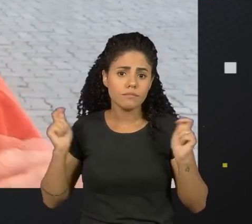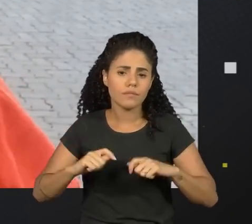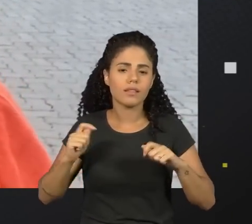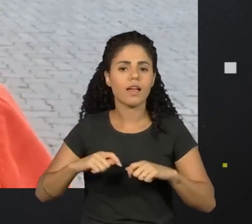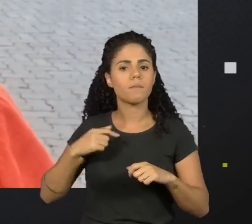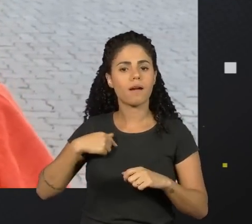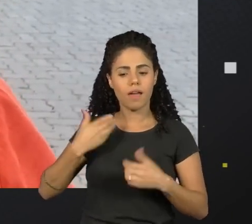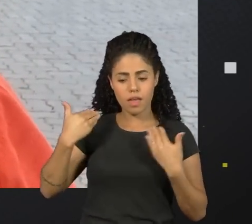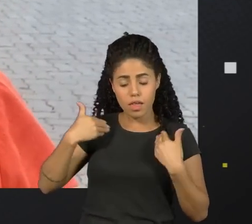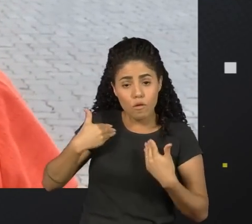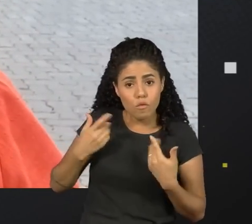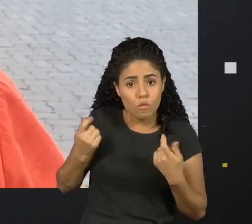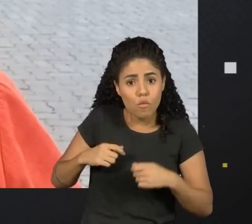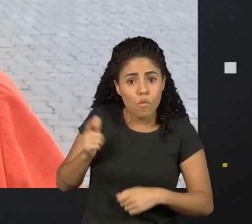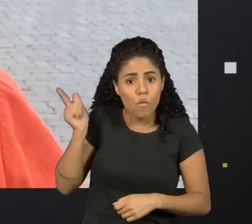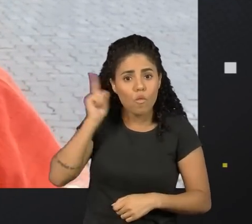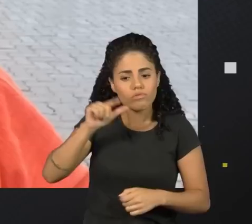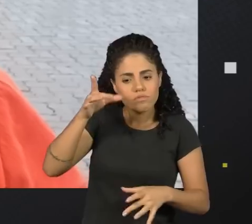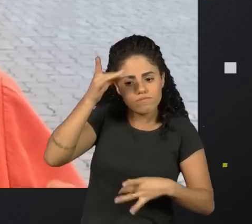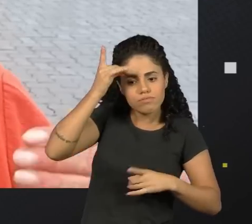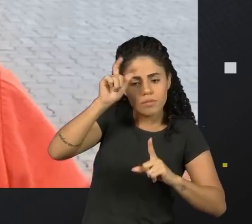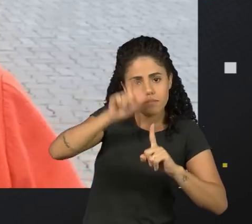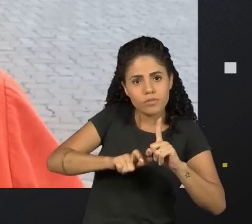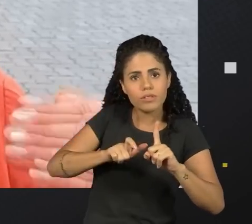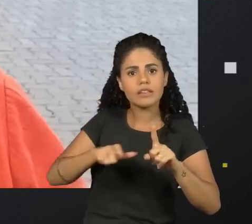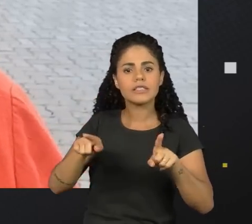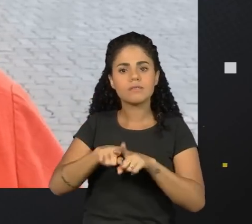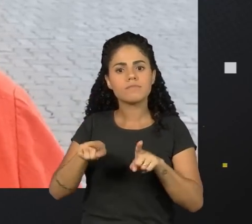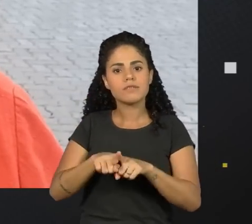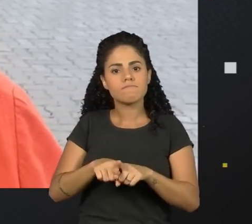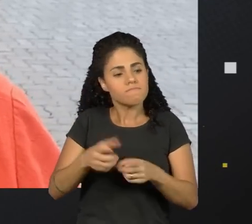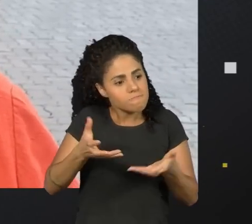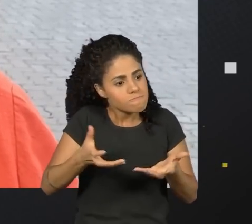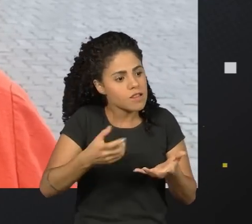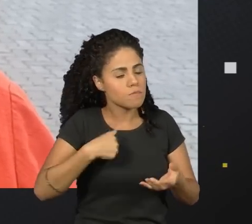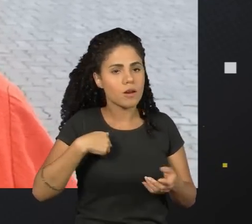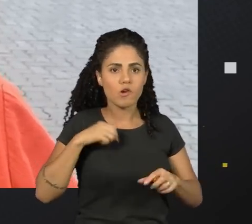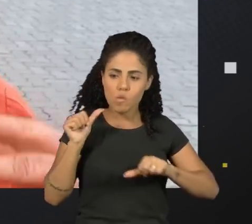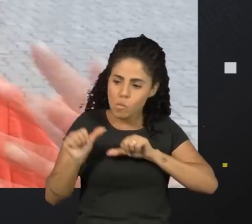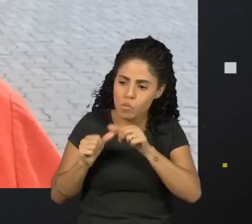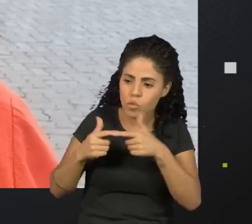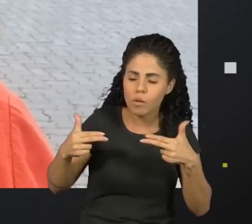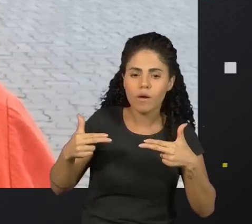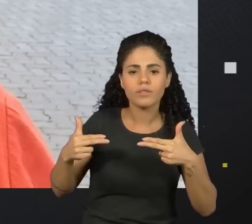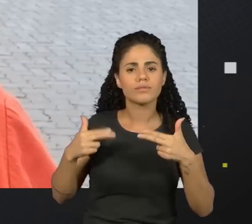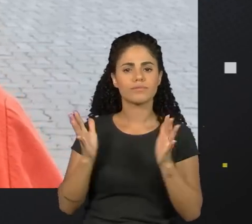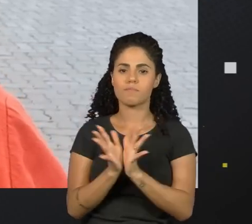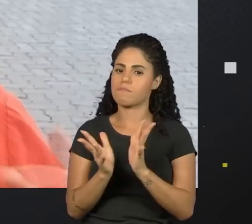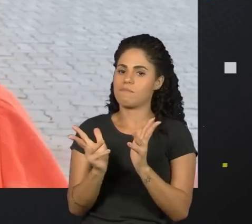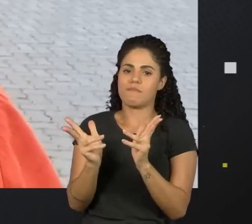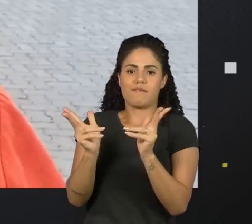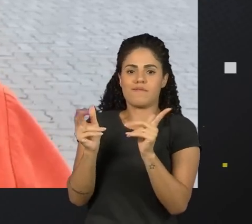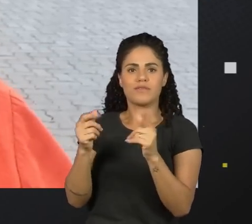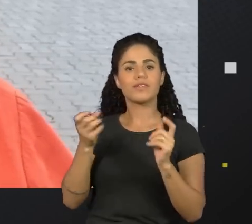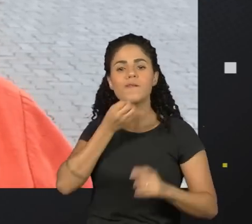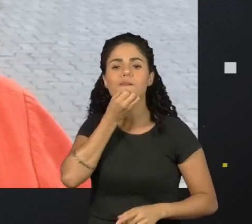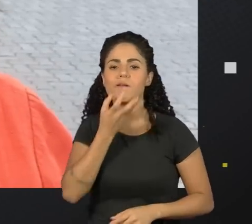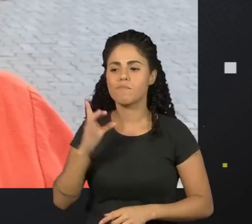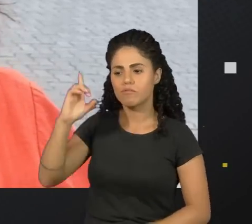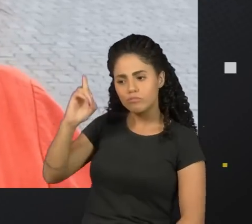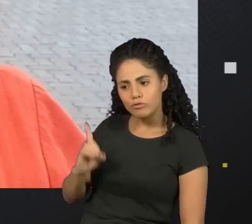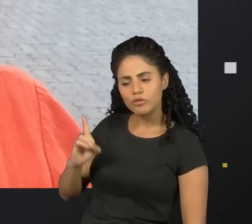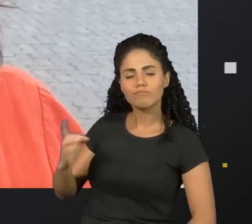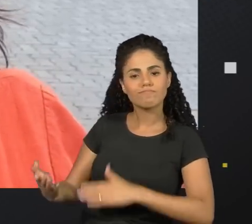interpretação que eu tenho e insistir para que eu mudasse. E isso é maravilhoso. É sempre bom ter um